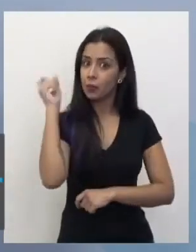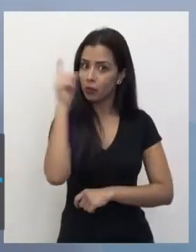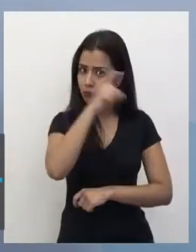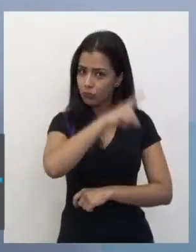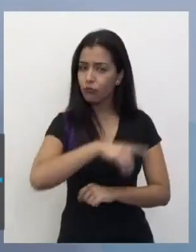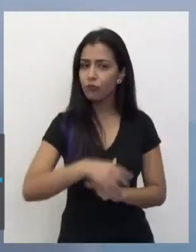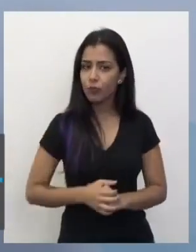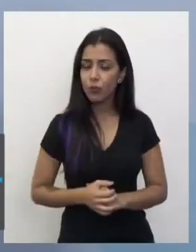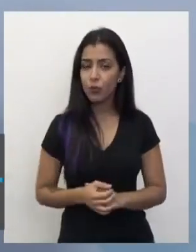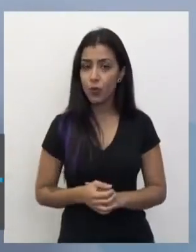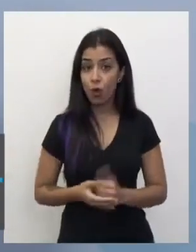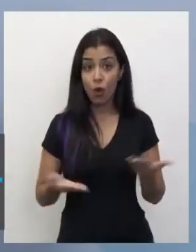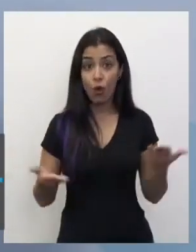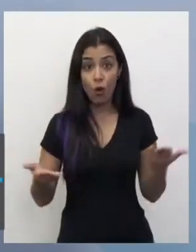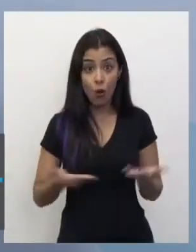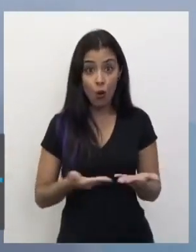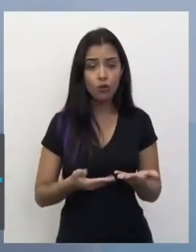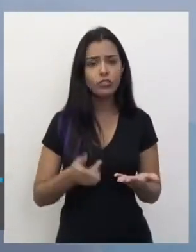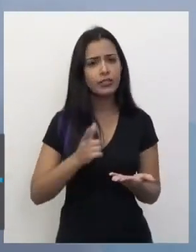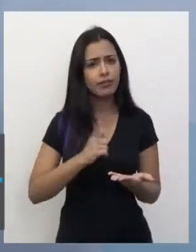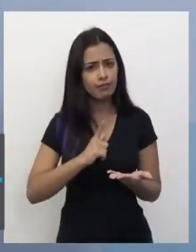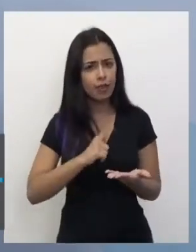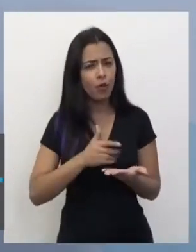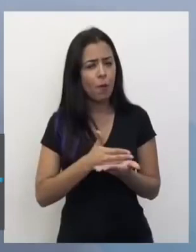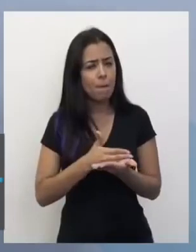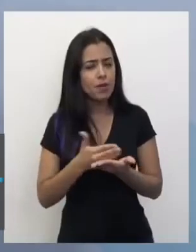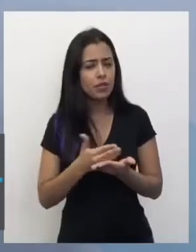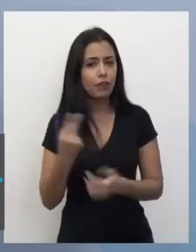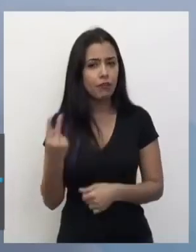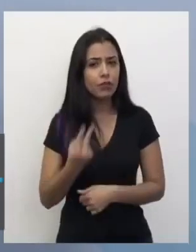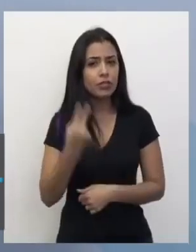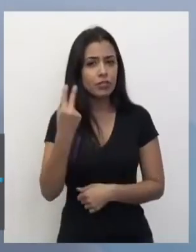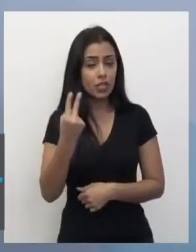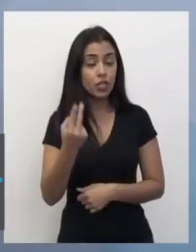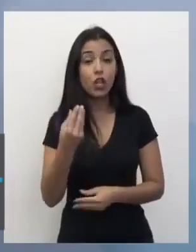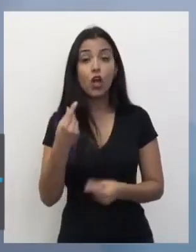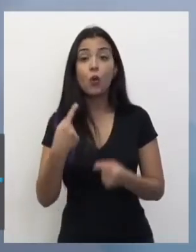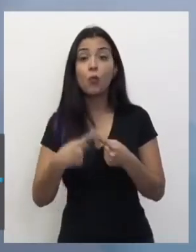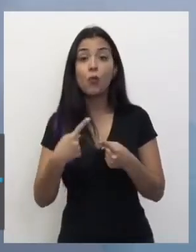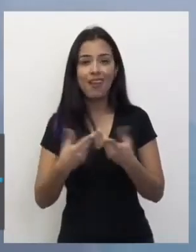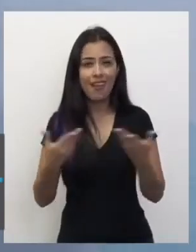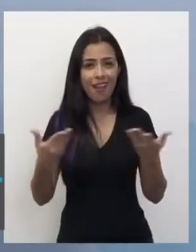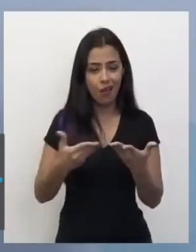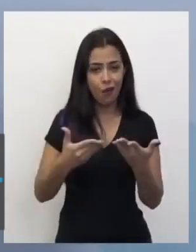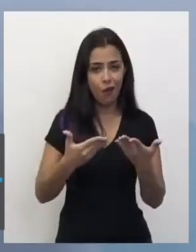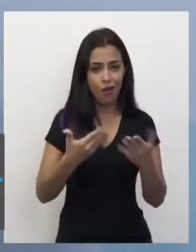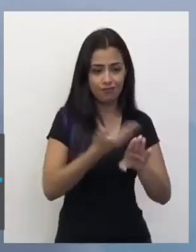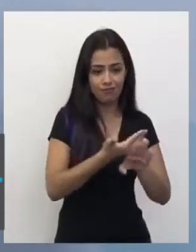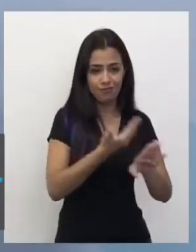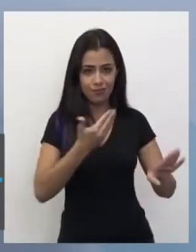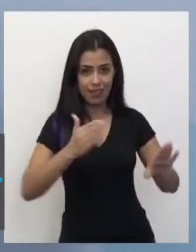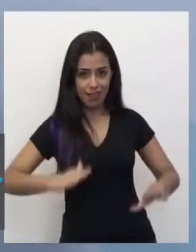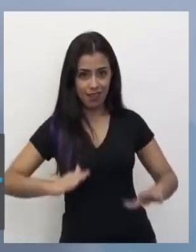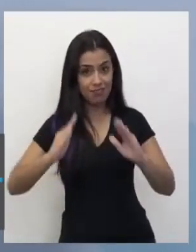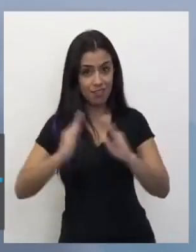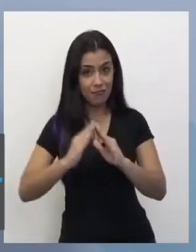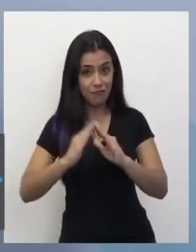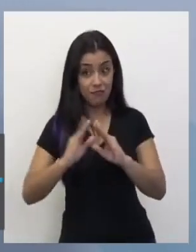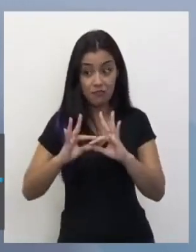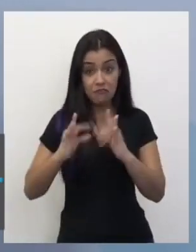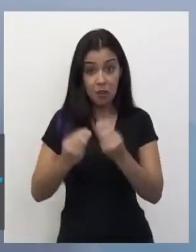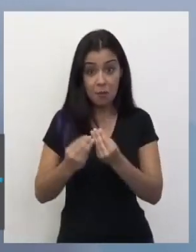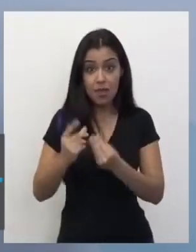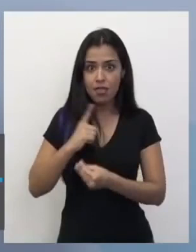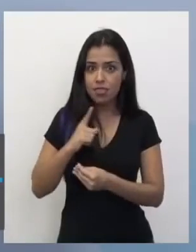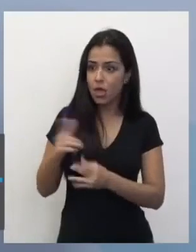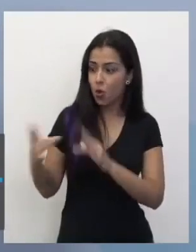Né? E a gente está vendo hoje, a gente está tendo uma certa valorização, né? Os pais estão com seus filhos em casa aí por conta da pandemia e tal, e houve uma certa